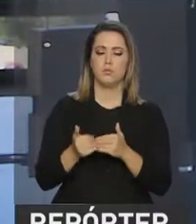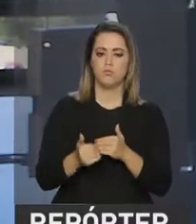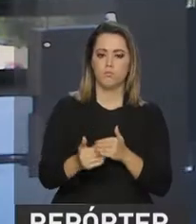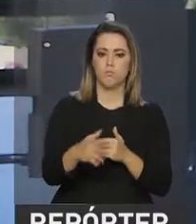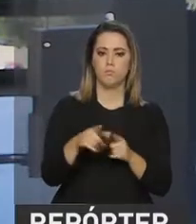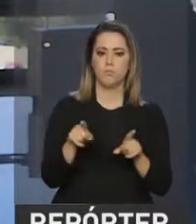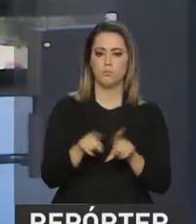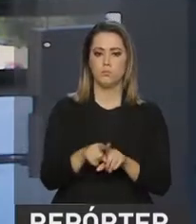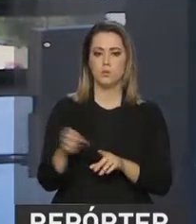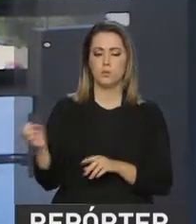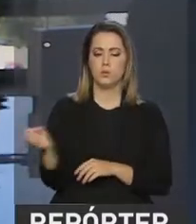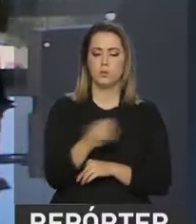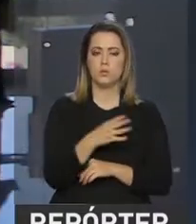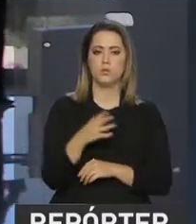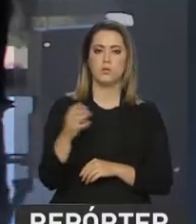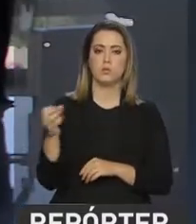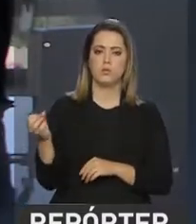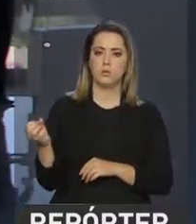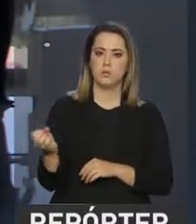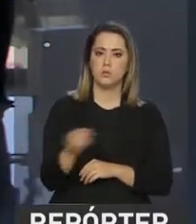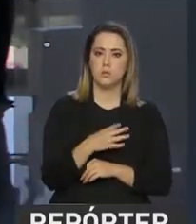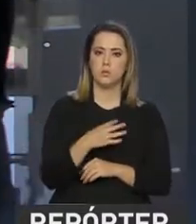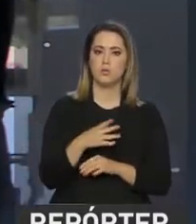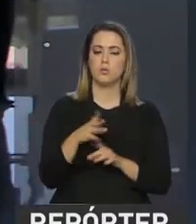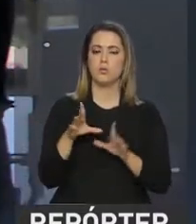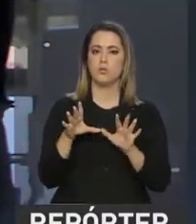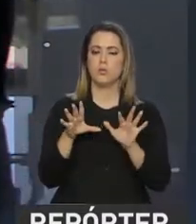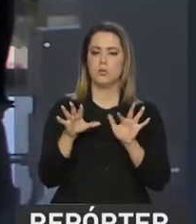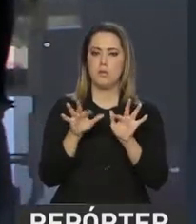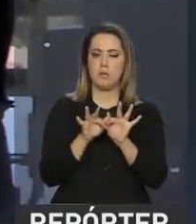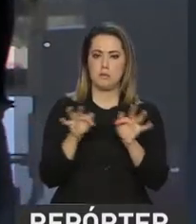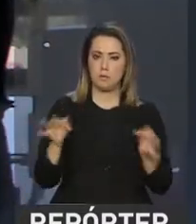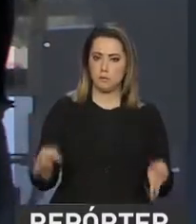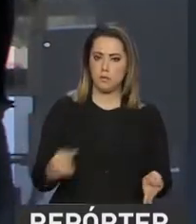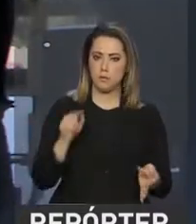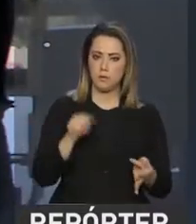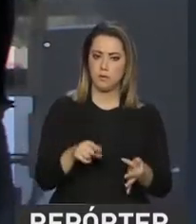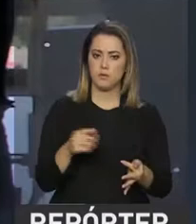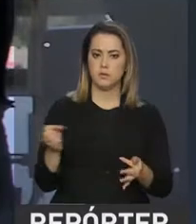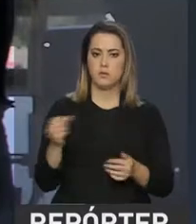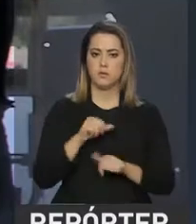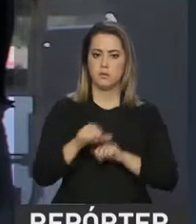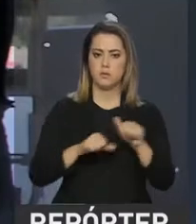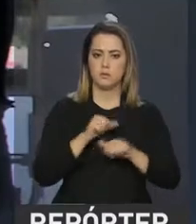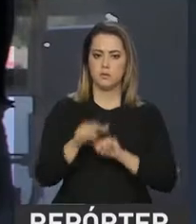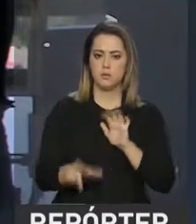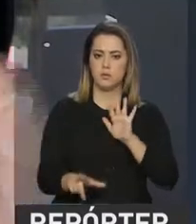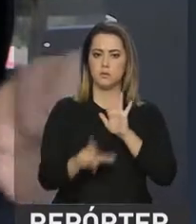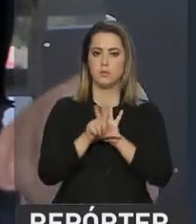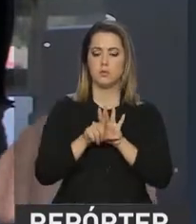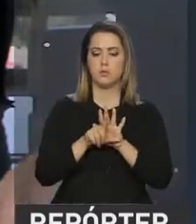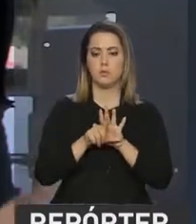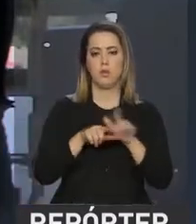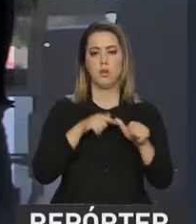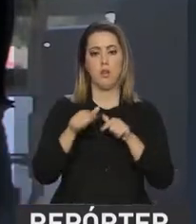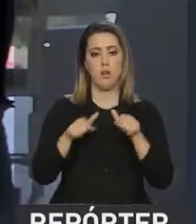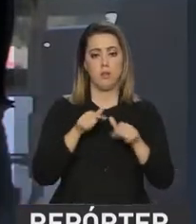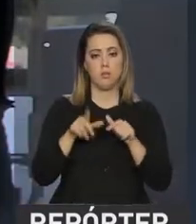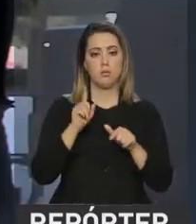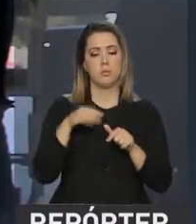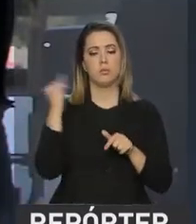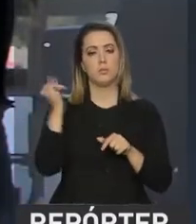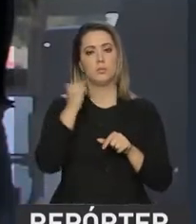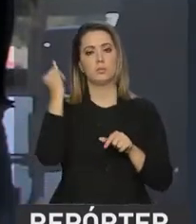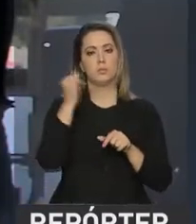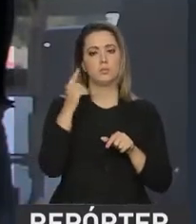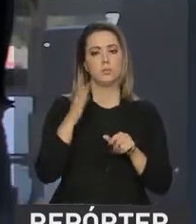questão da modernização, da desregulamentação, e esta mudança na legislação trabalhista teve um papel muito